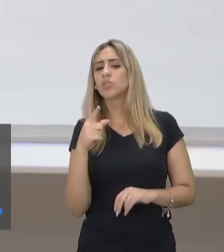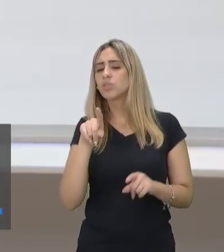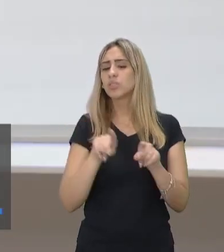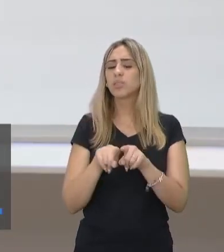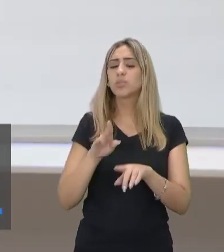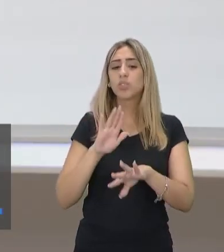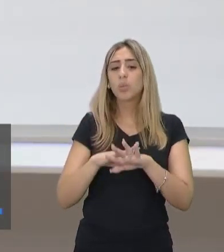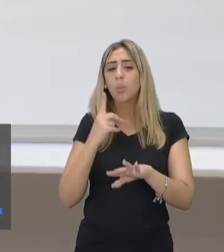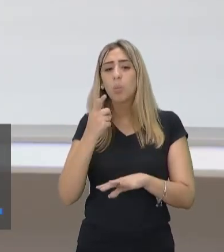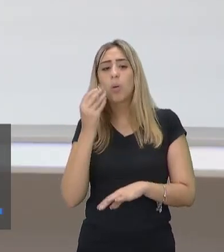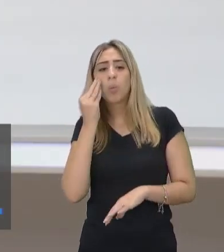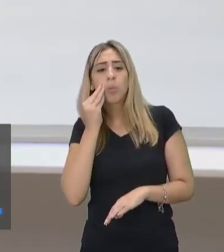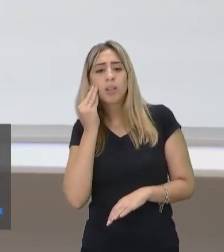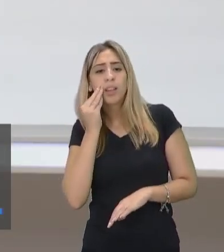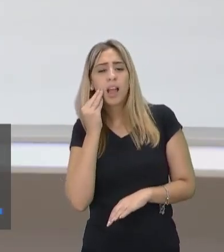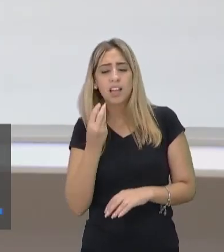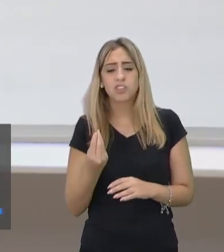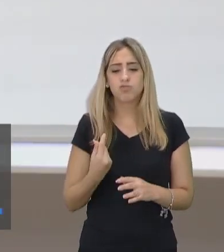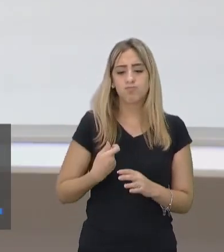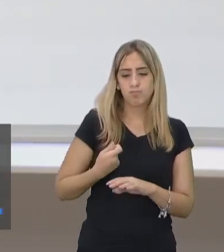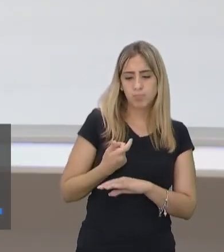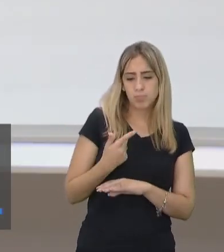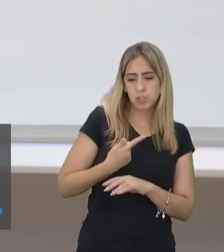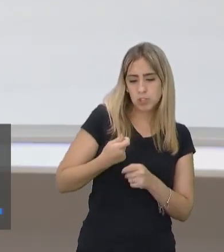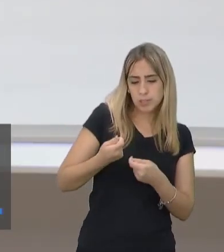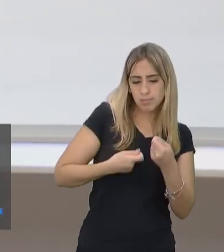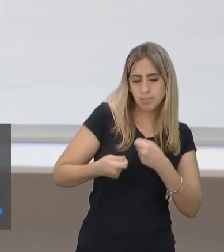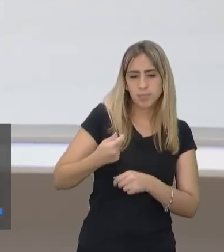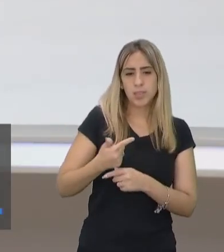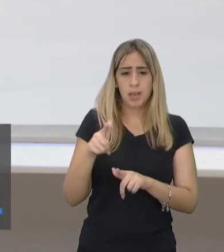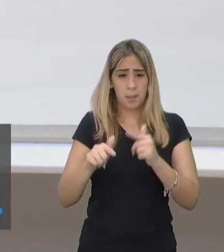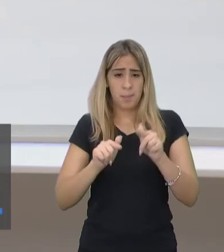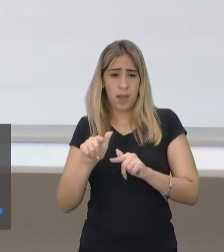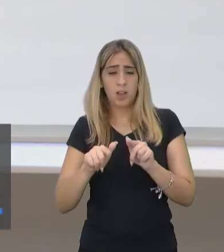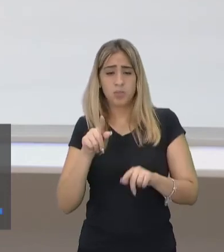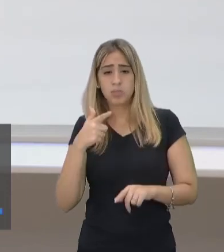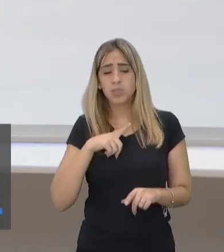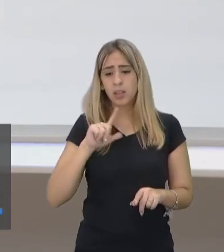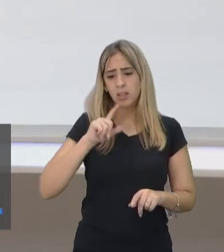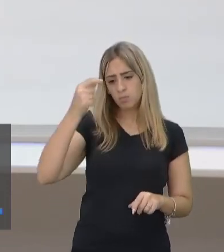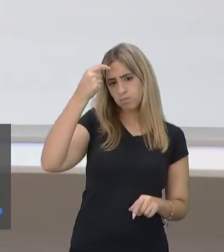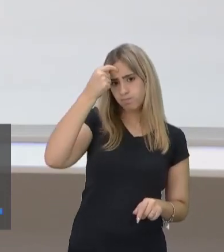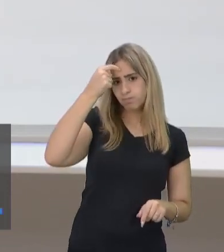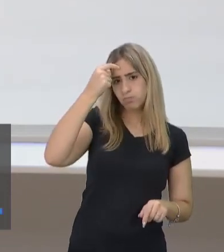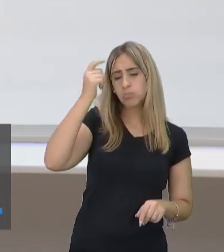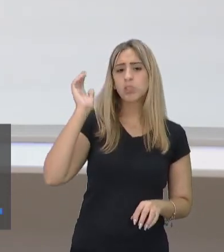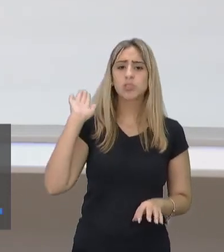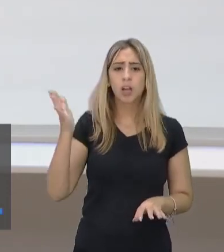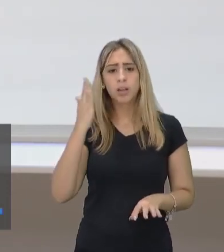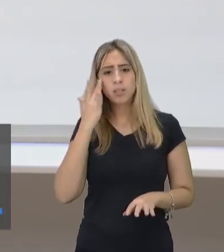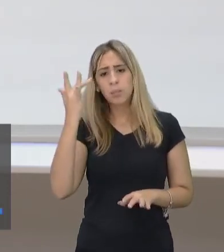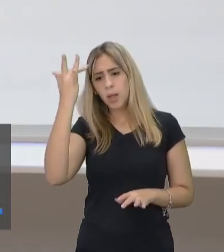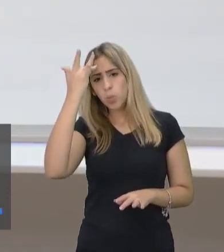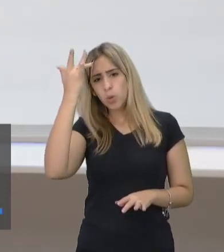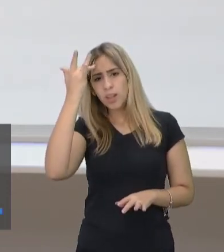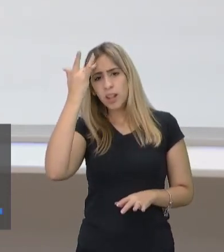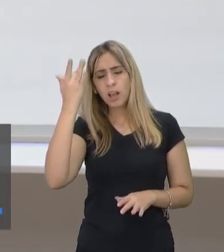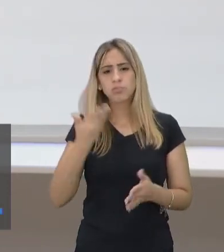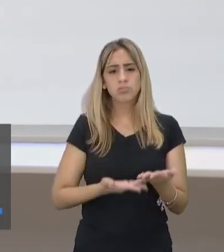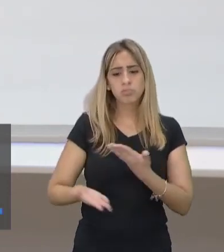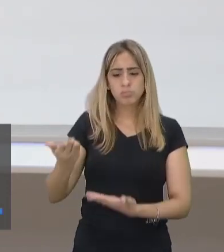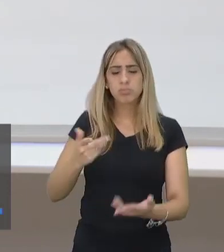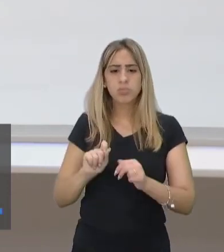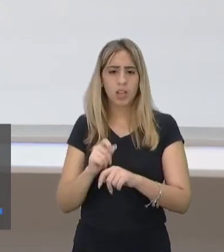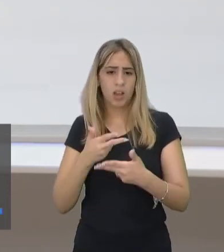recebe uma oportunidade de emprego, uma oportunidade de negócio, e você tem que ter maturidade para poder tocar essa coisa e fazer o negócio